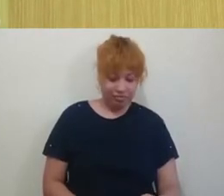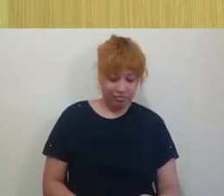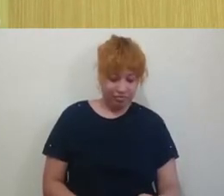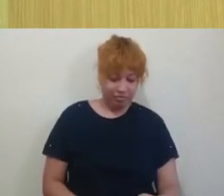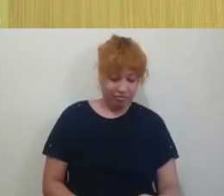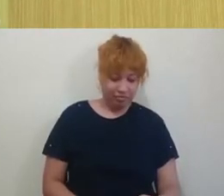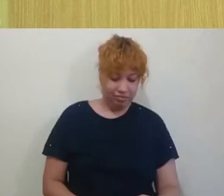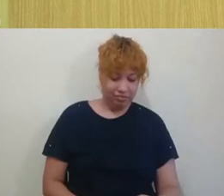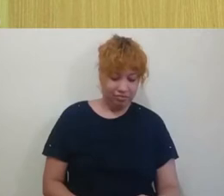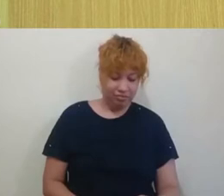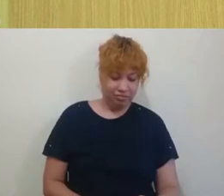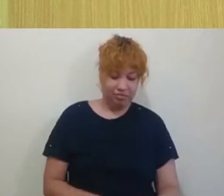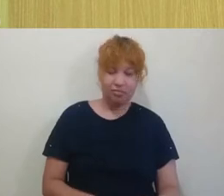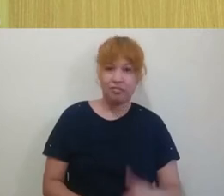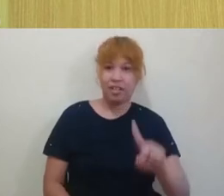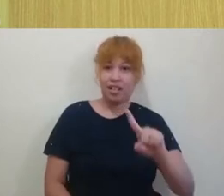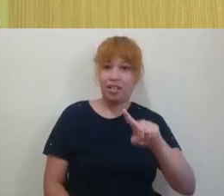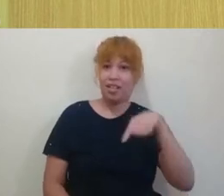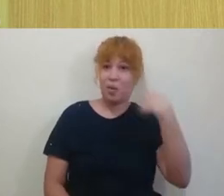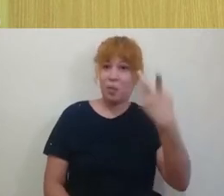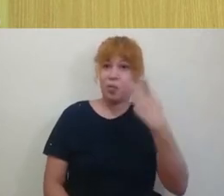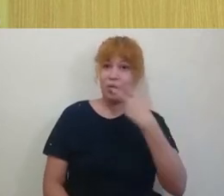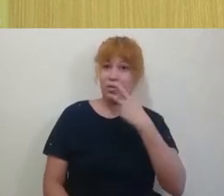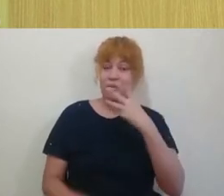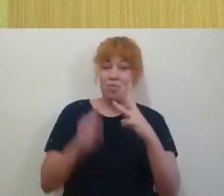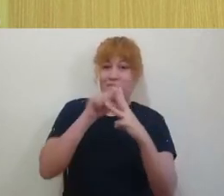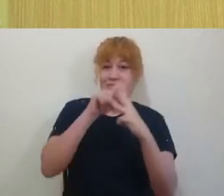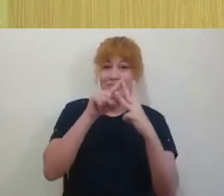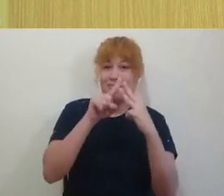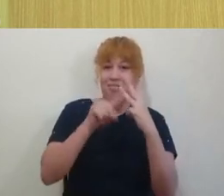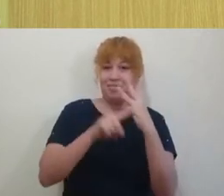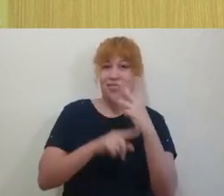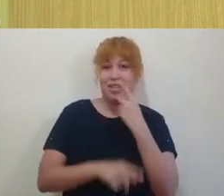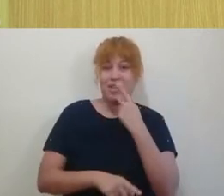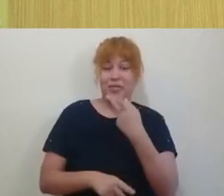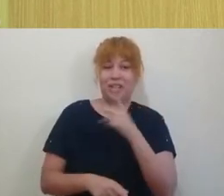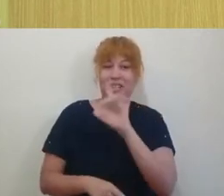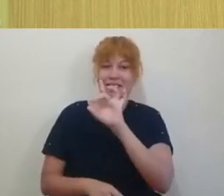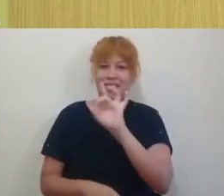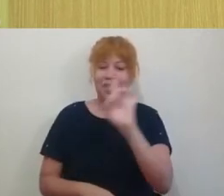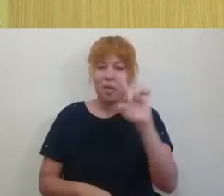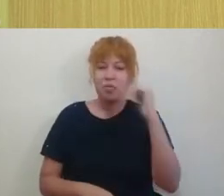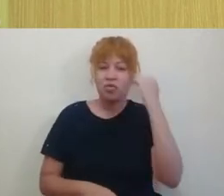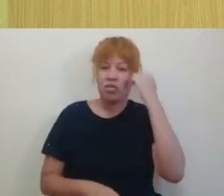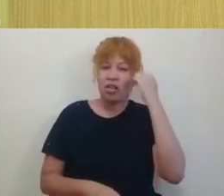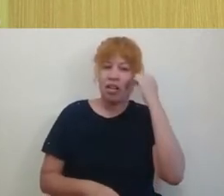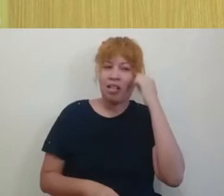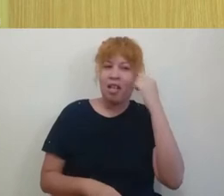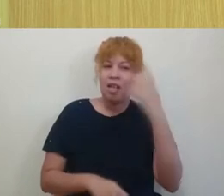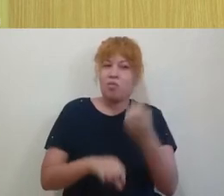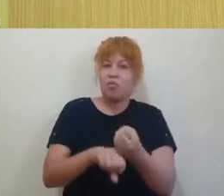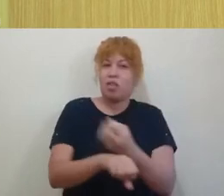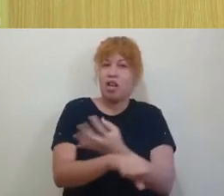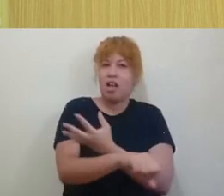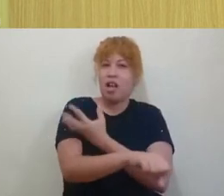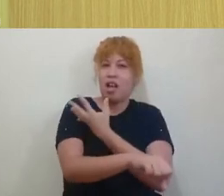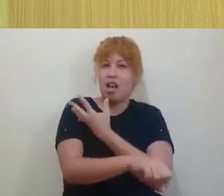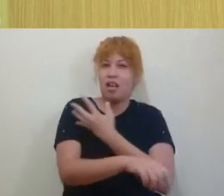sustento nosso, das nossas famílias, mas isso não é excludente, não é